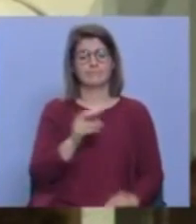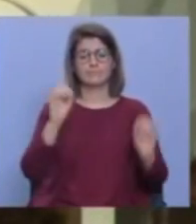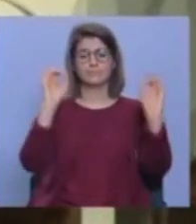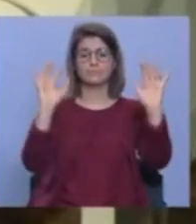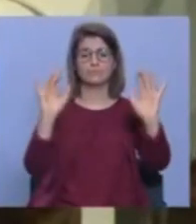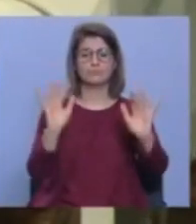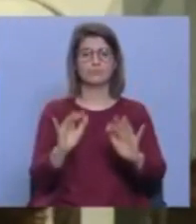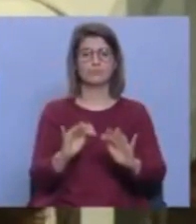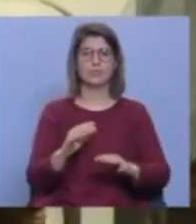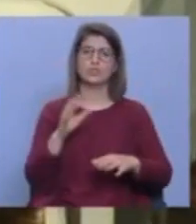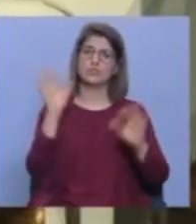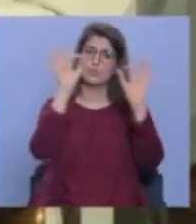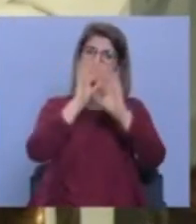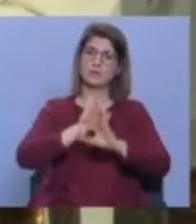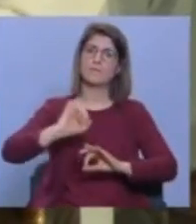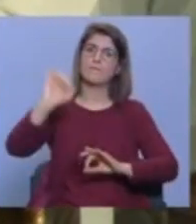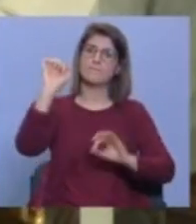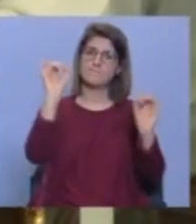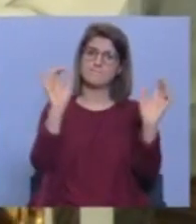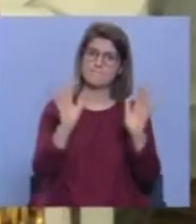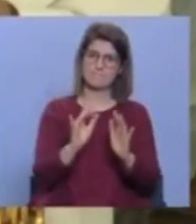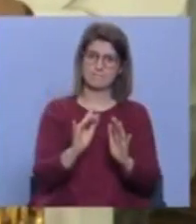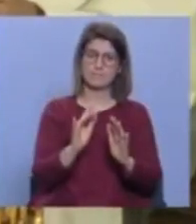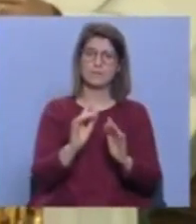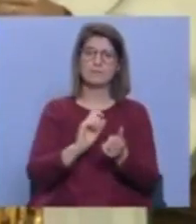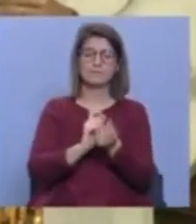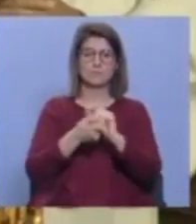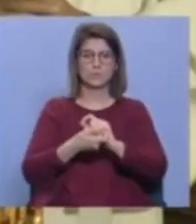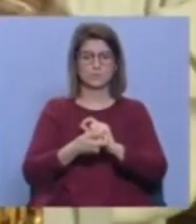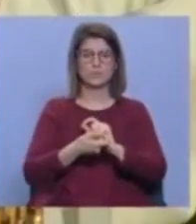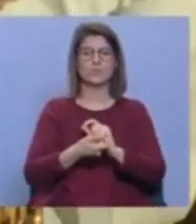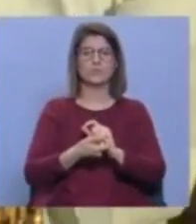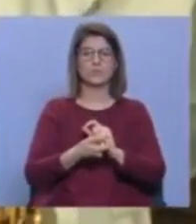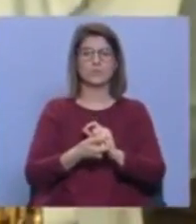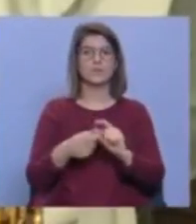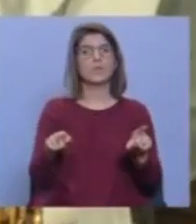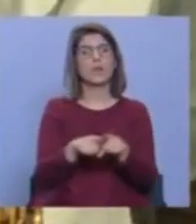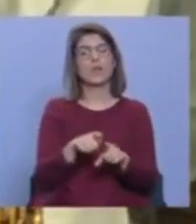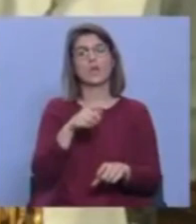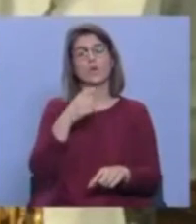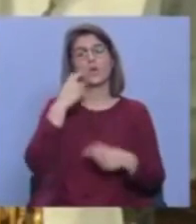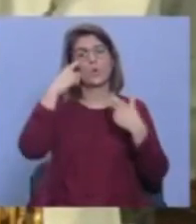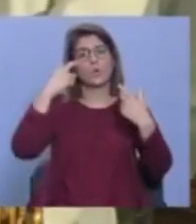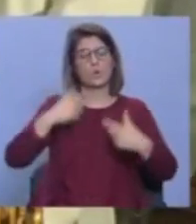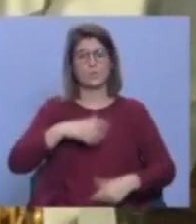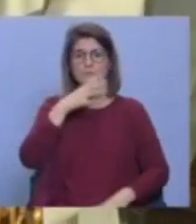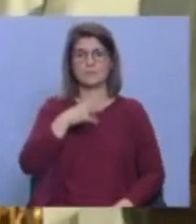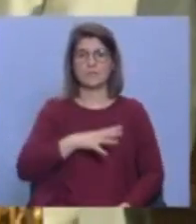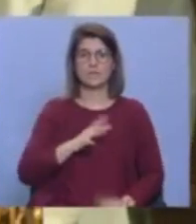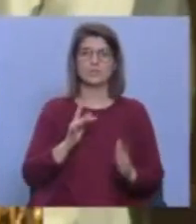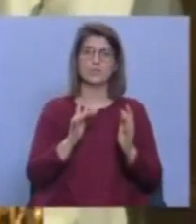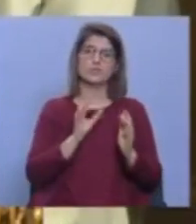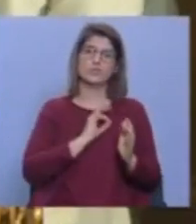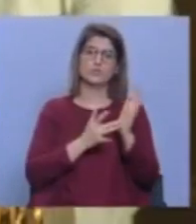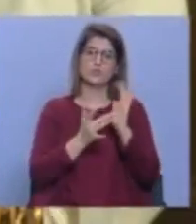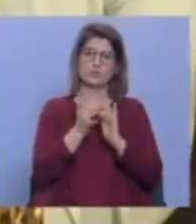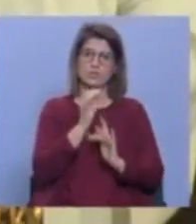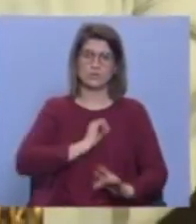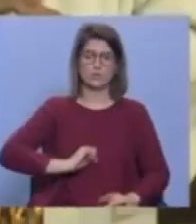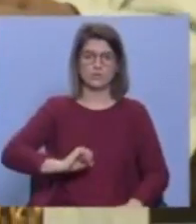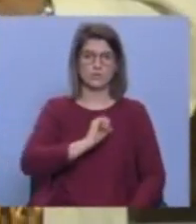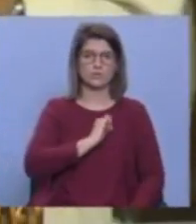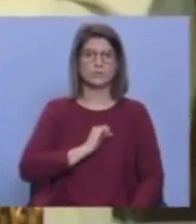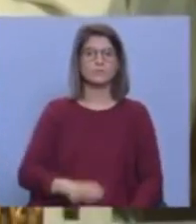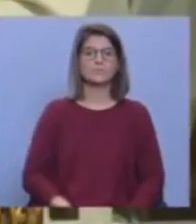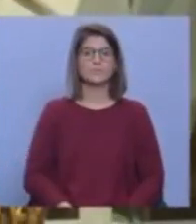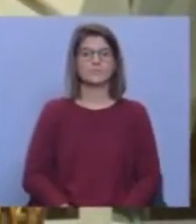derramando sobre eles o vosso Espírito, de modo que se convertam para nós no corpo e sangue de nosso Senhor Jesus Cristo.